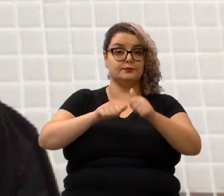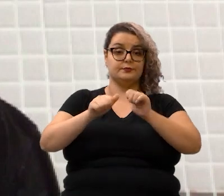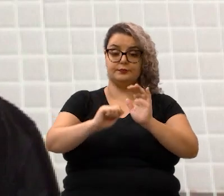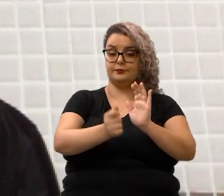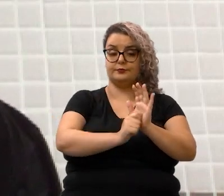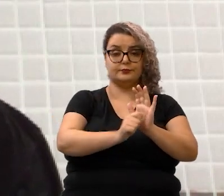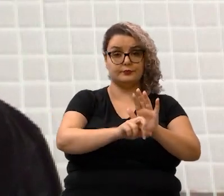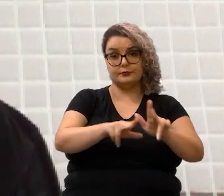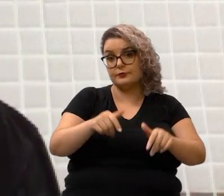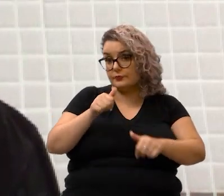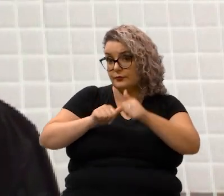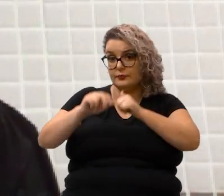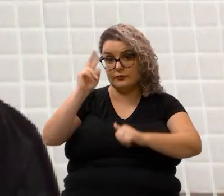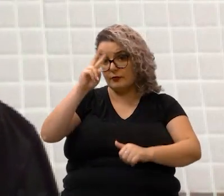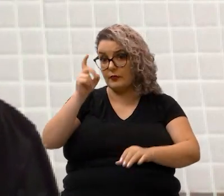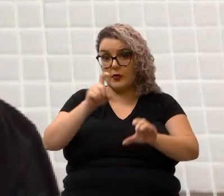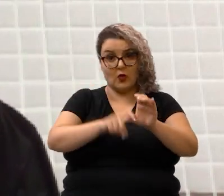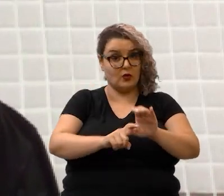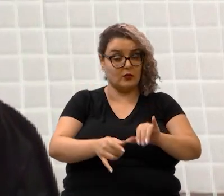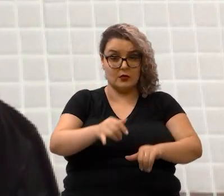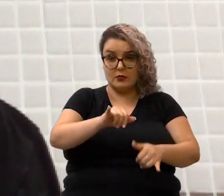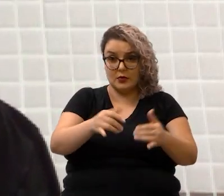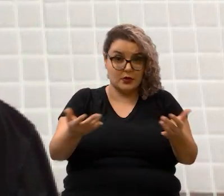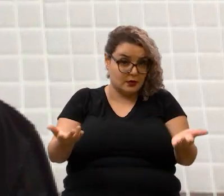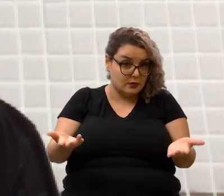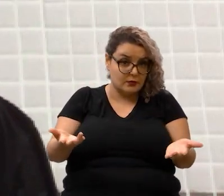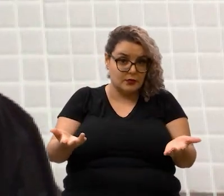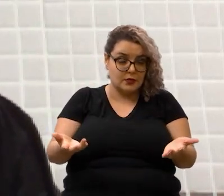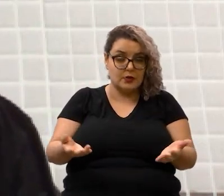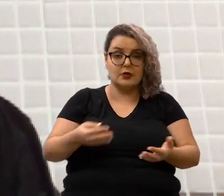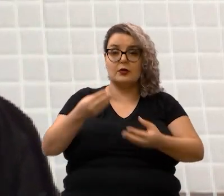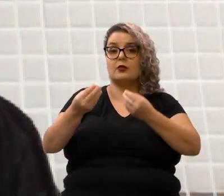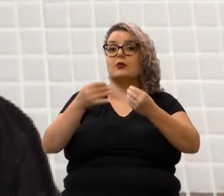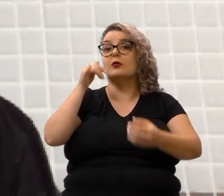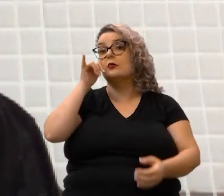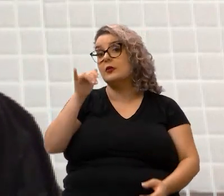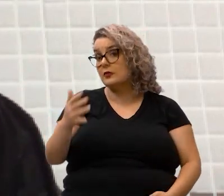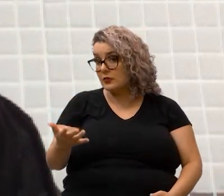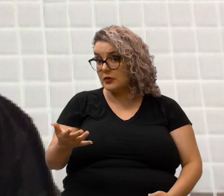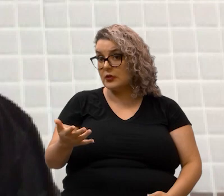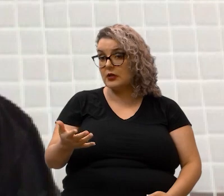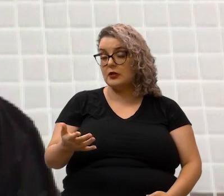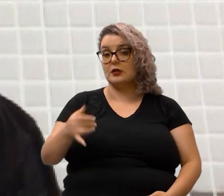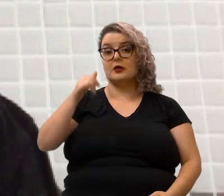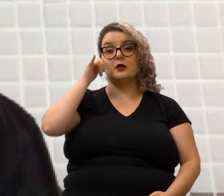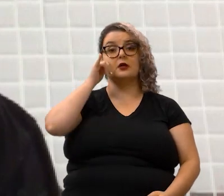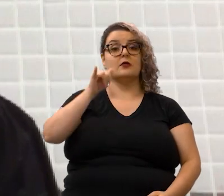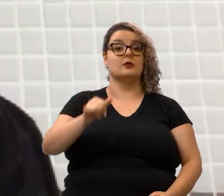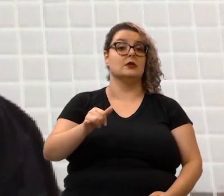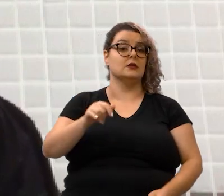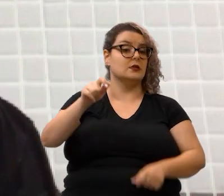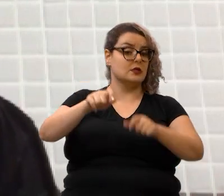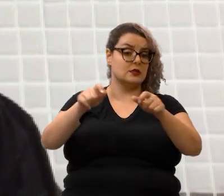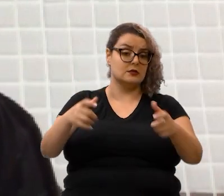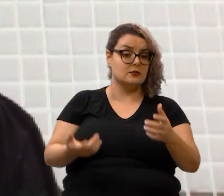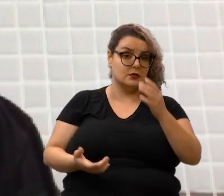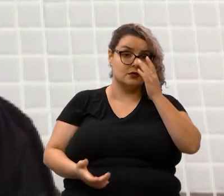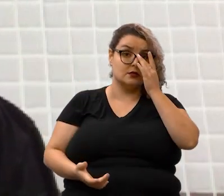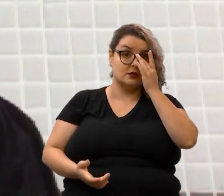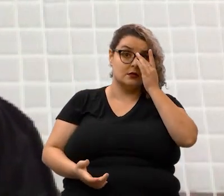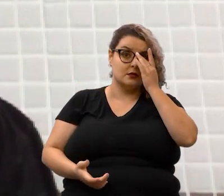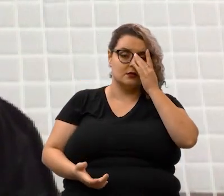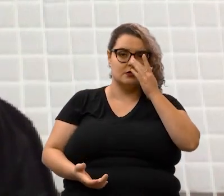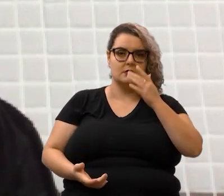de drogas, e o alcoólatra, ele é um dependente químico, né? Então, como evitar? Evitar, assim, as pessoas